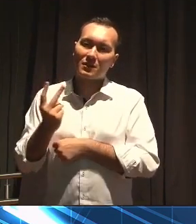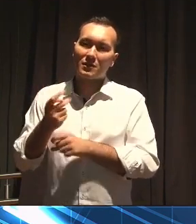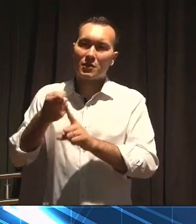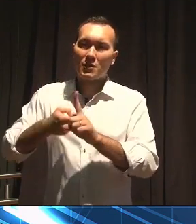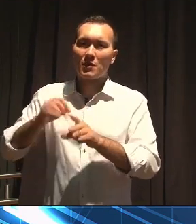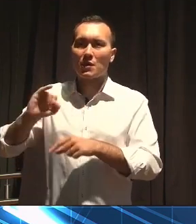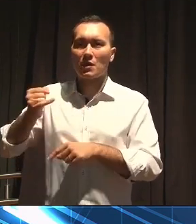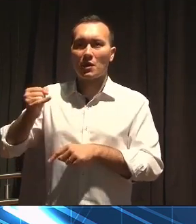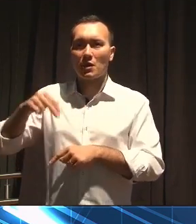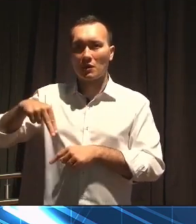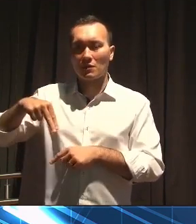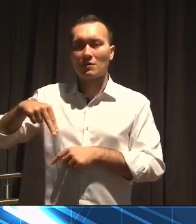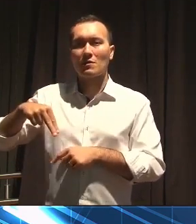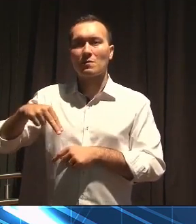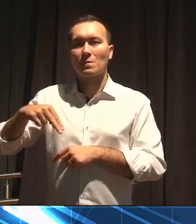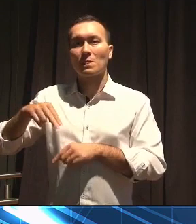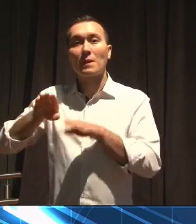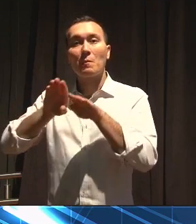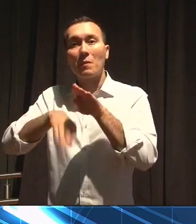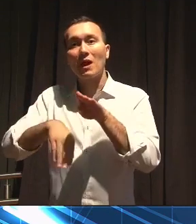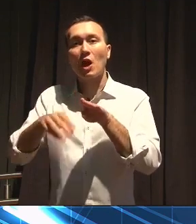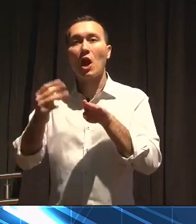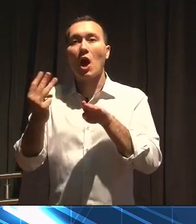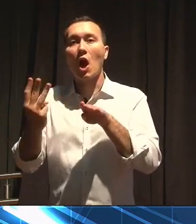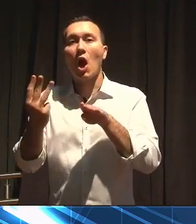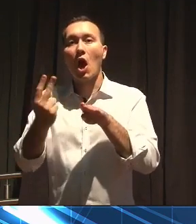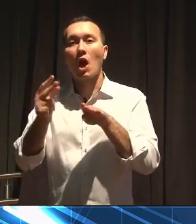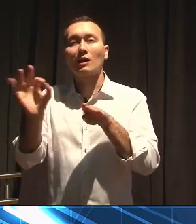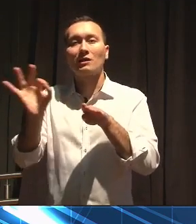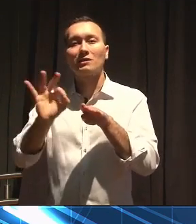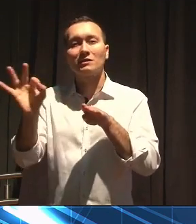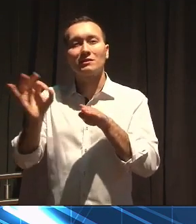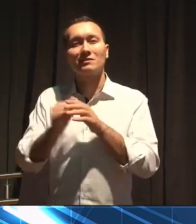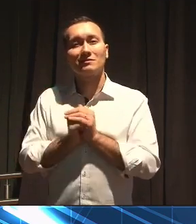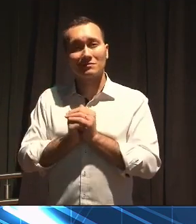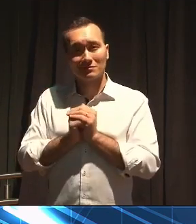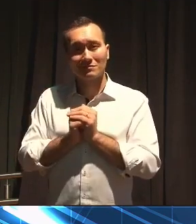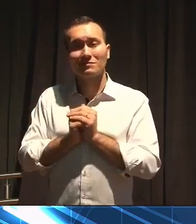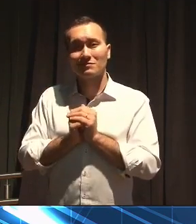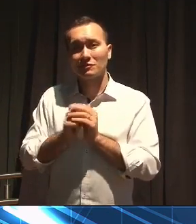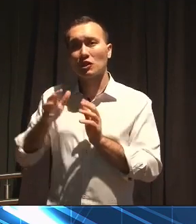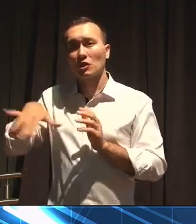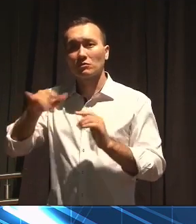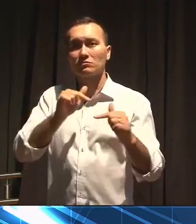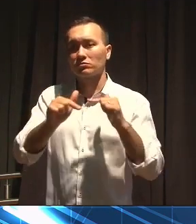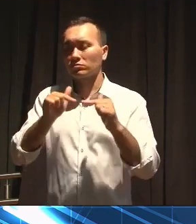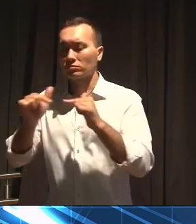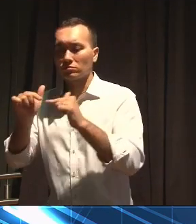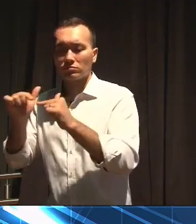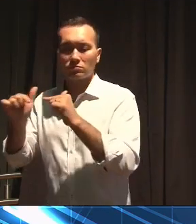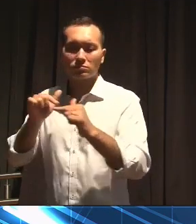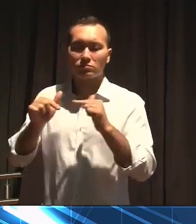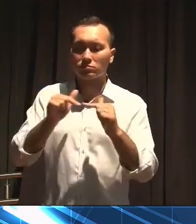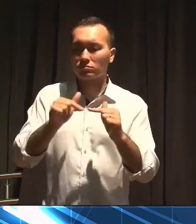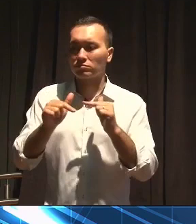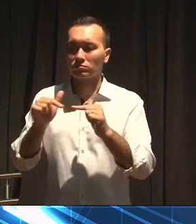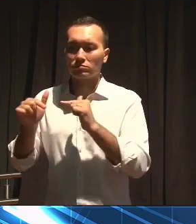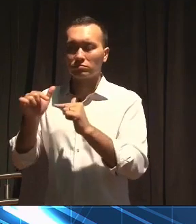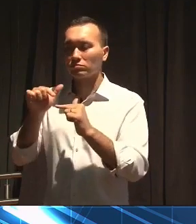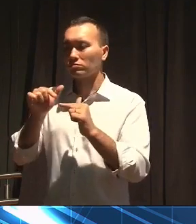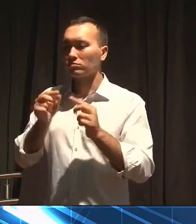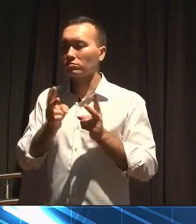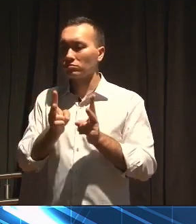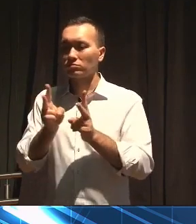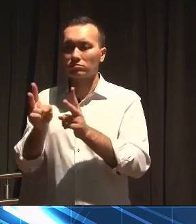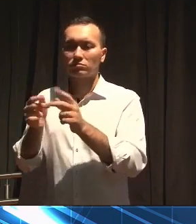32% de redução de custo, exatamente com a mesma operação. Então, a operação continua a mesma e o custo foi